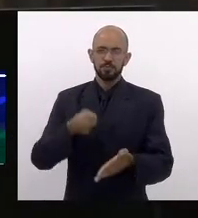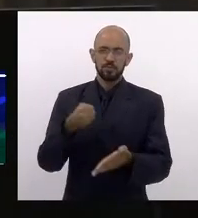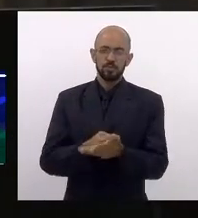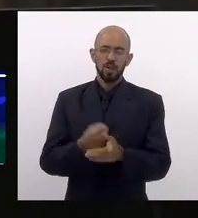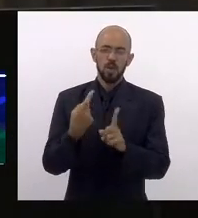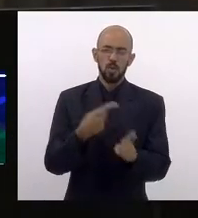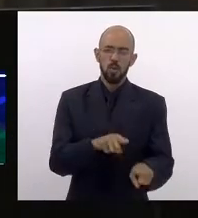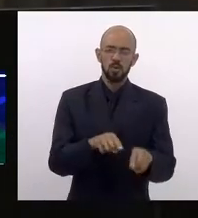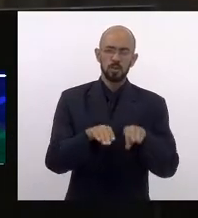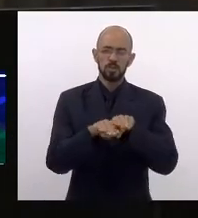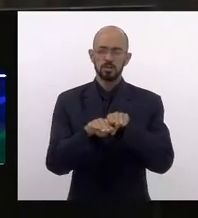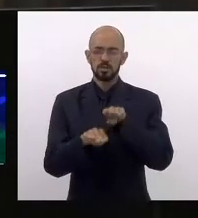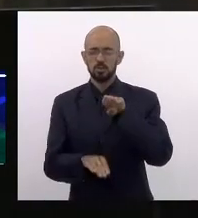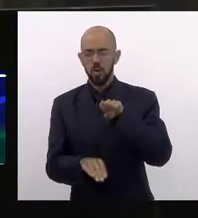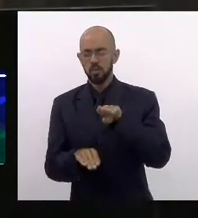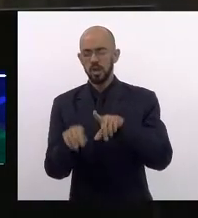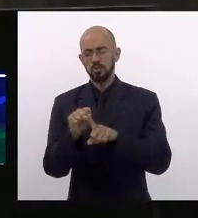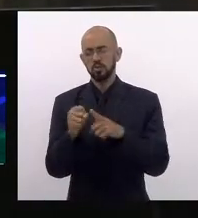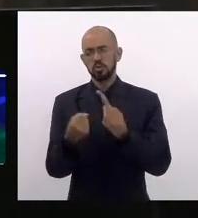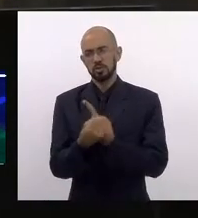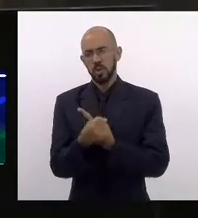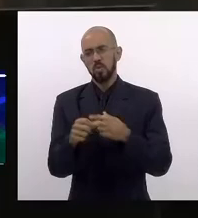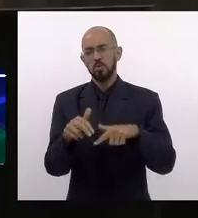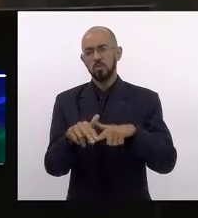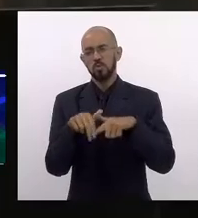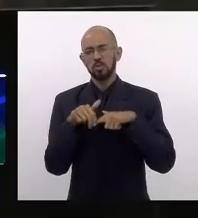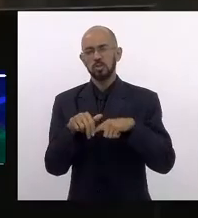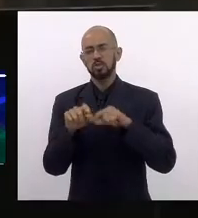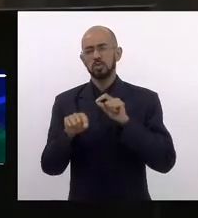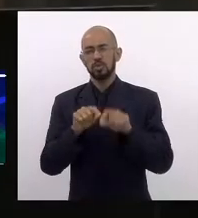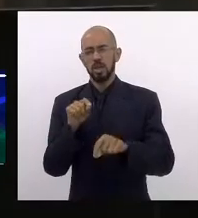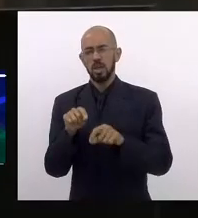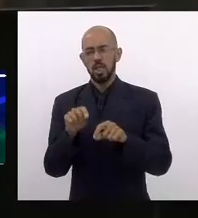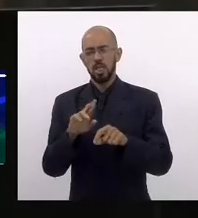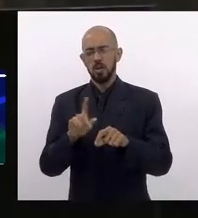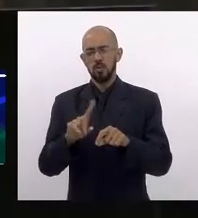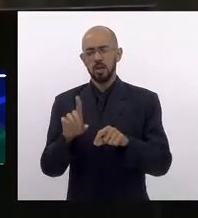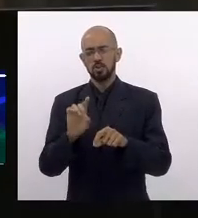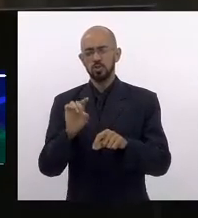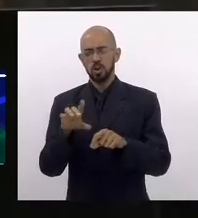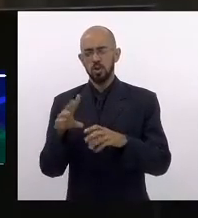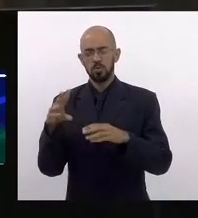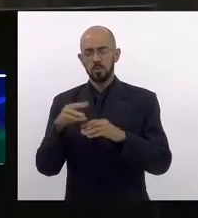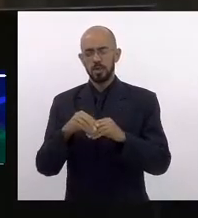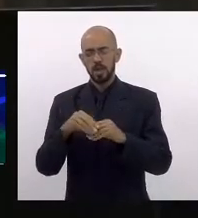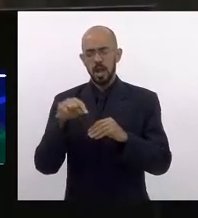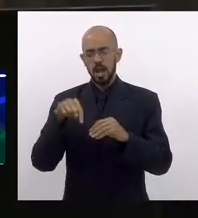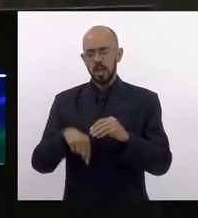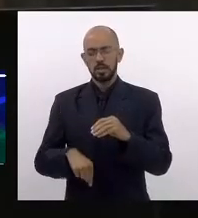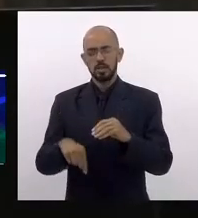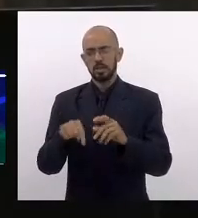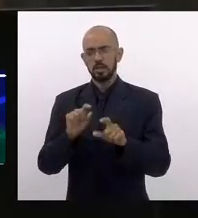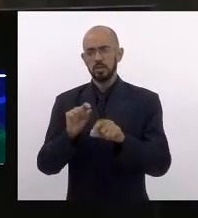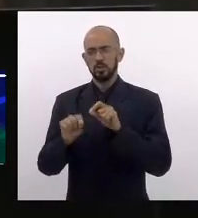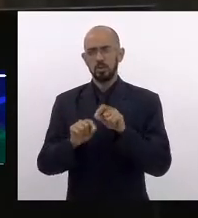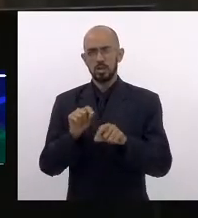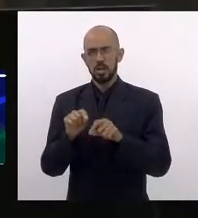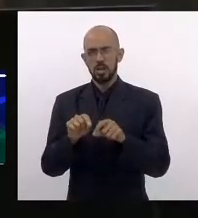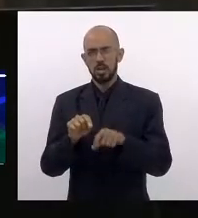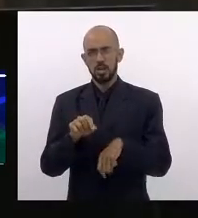desigualdades sociais. Então, nesse sentido, não só respaldar aqui que nesse último